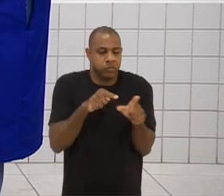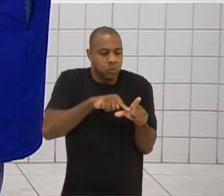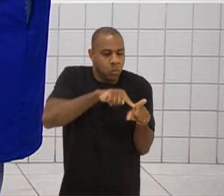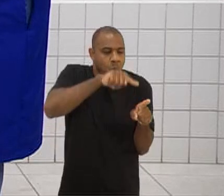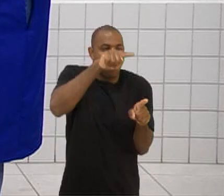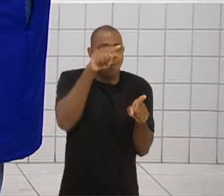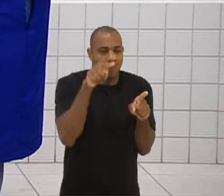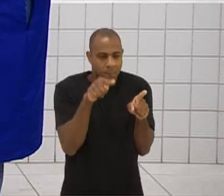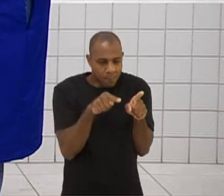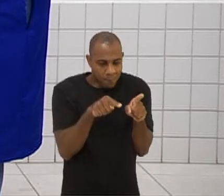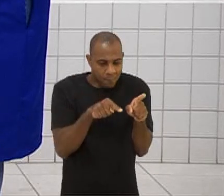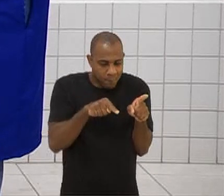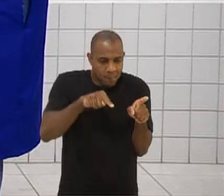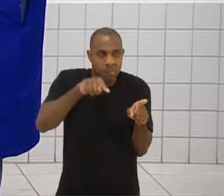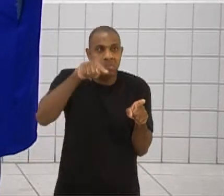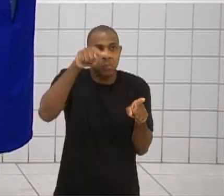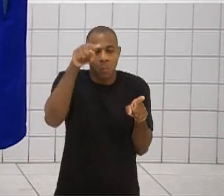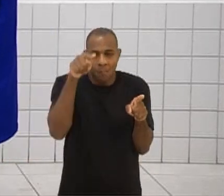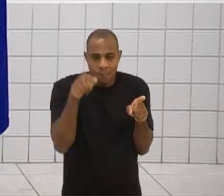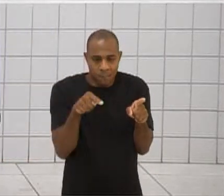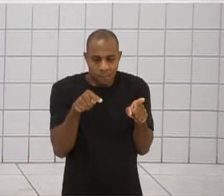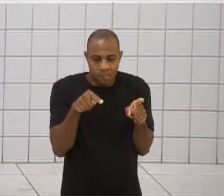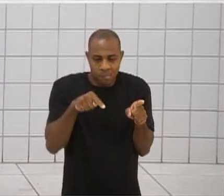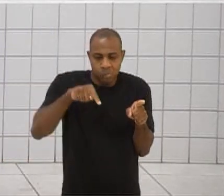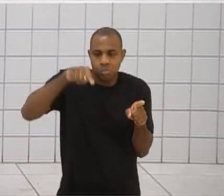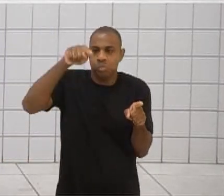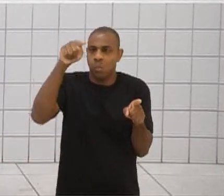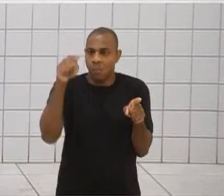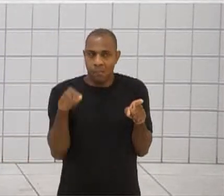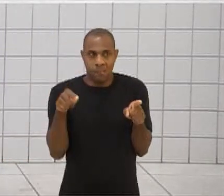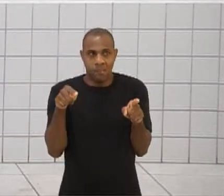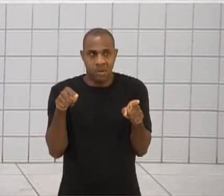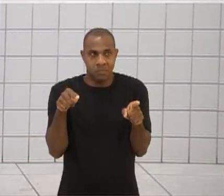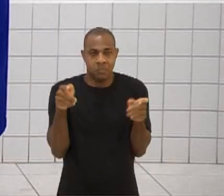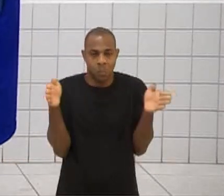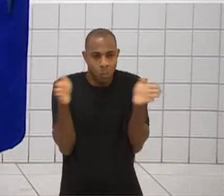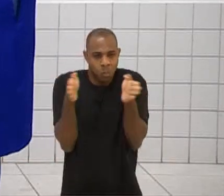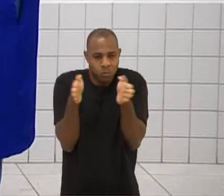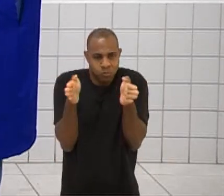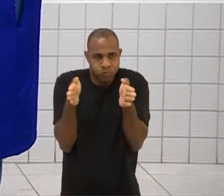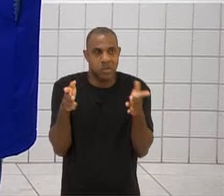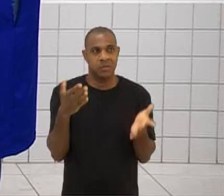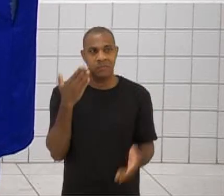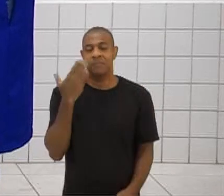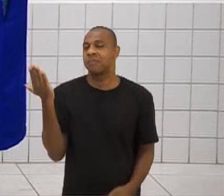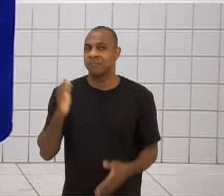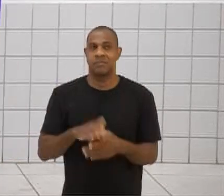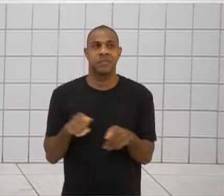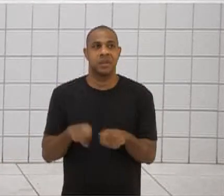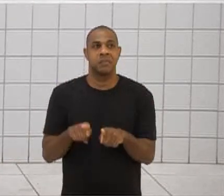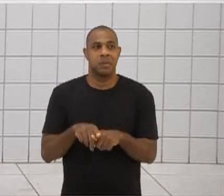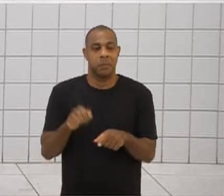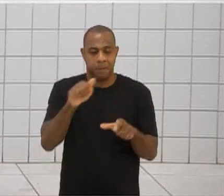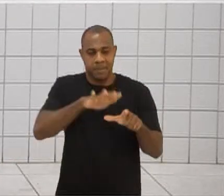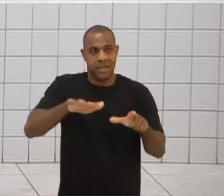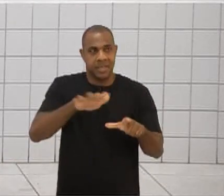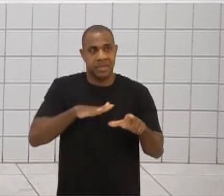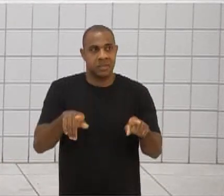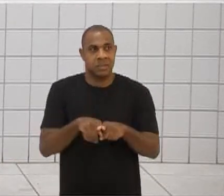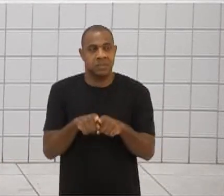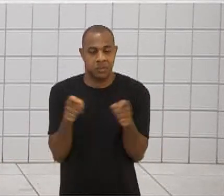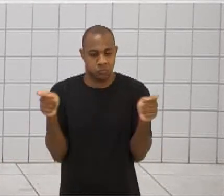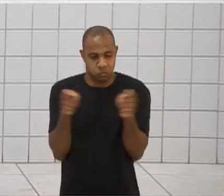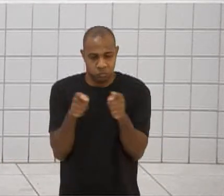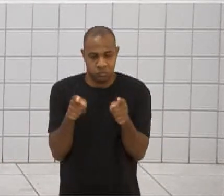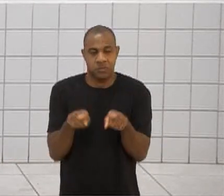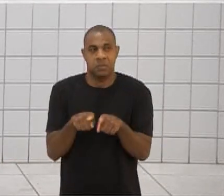comprimido. Ele deu uma diminuída aqui, tá? Juntou um pouquinho. E o período também diminuiu. O período ficou em π,